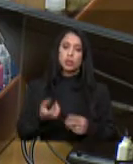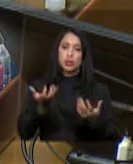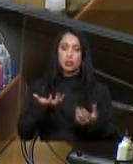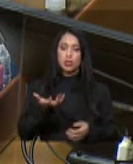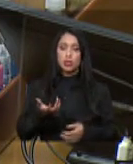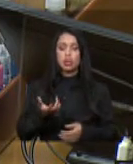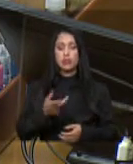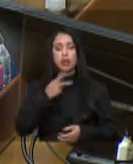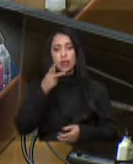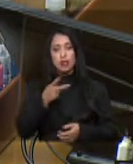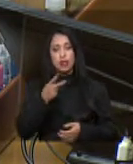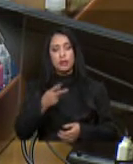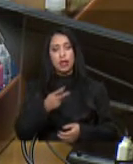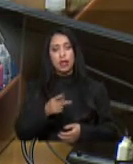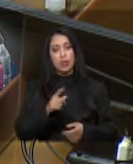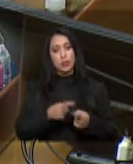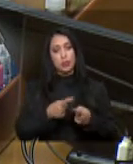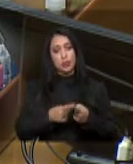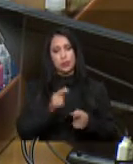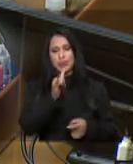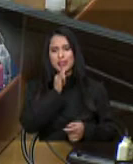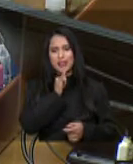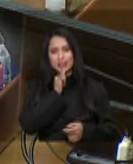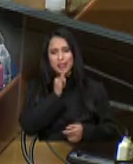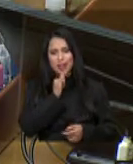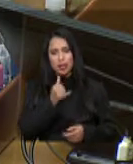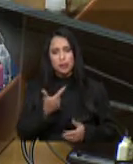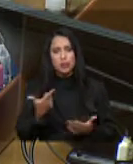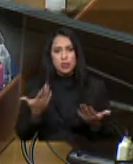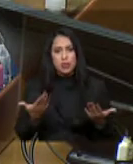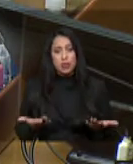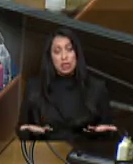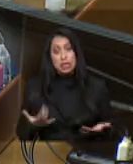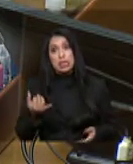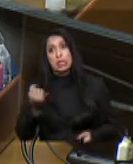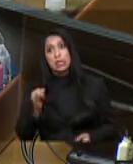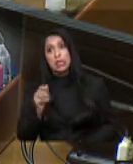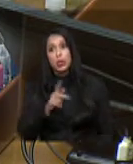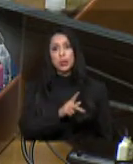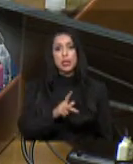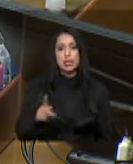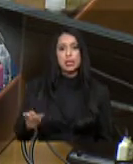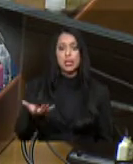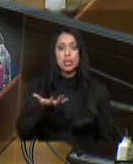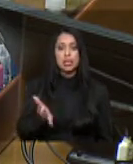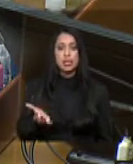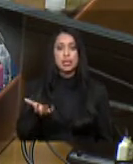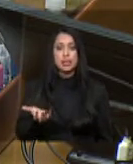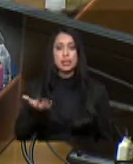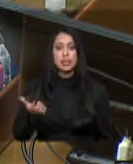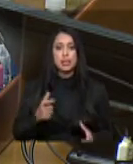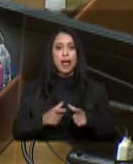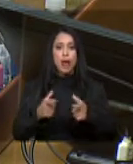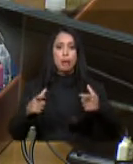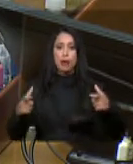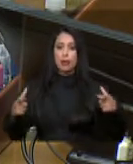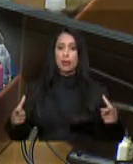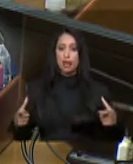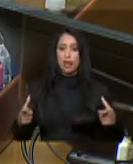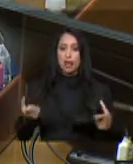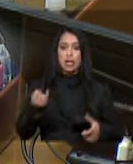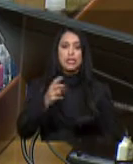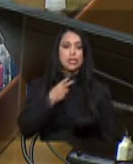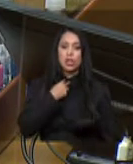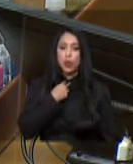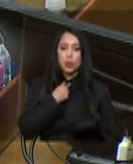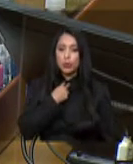afirmar, porque os exemplos dados por Vossa Excelência agora, se um presidente da República quiser ampliar a participação popular, se ele não